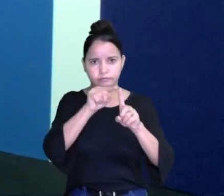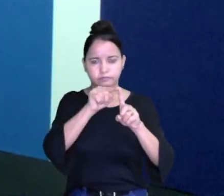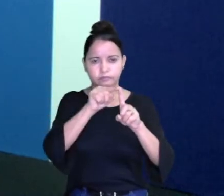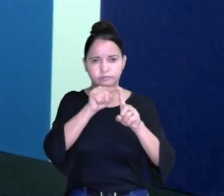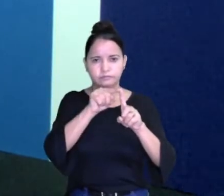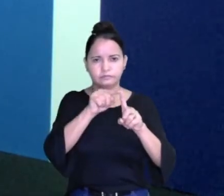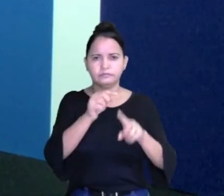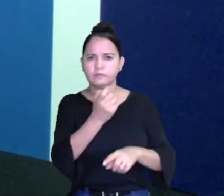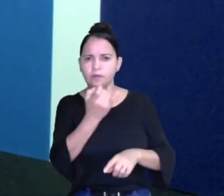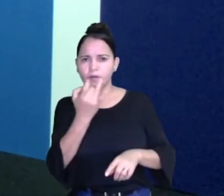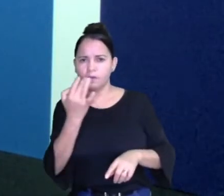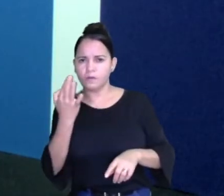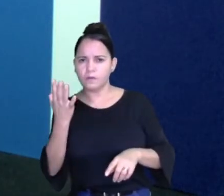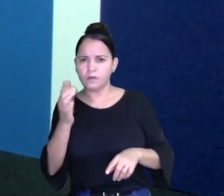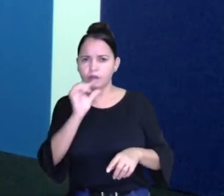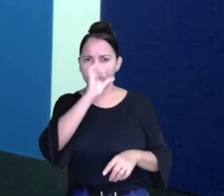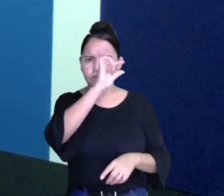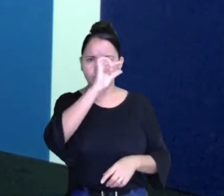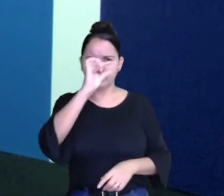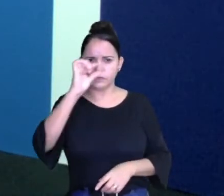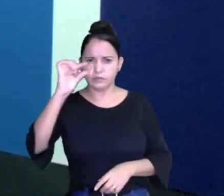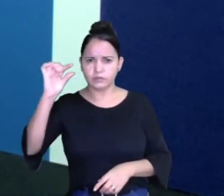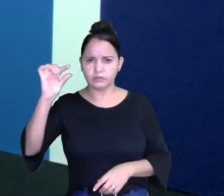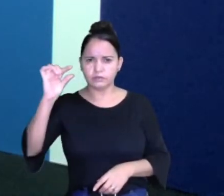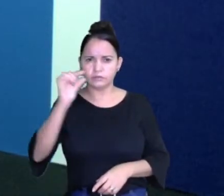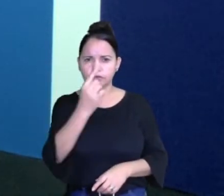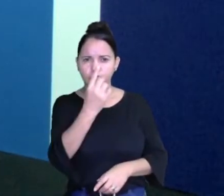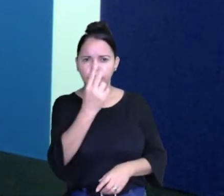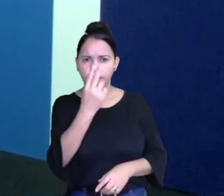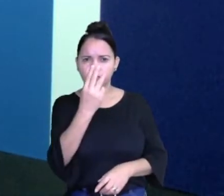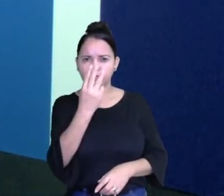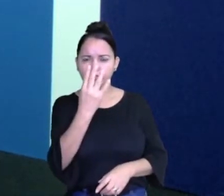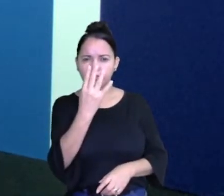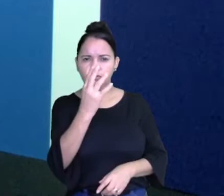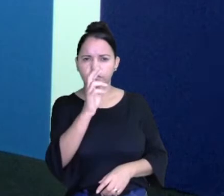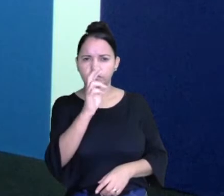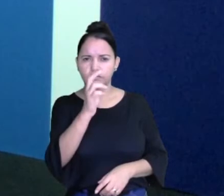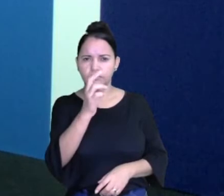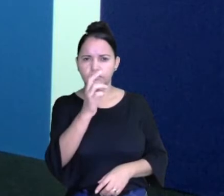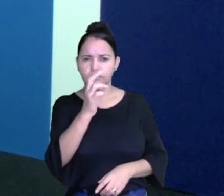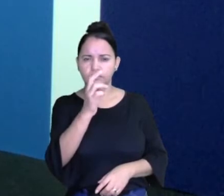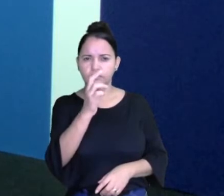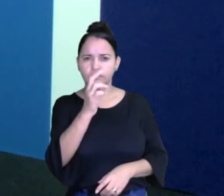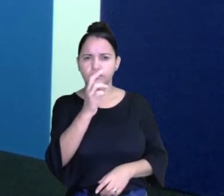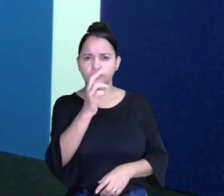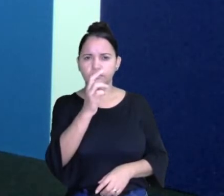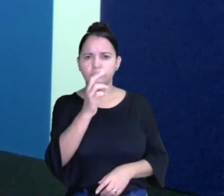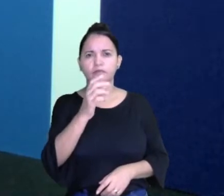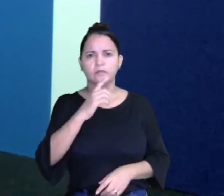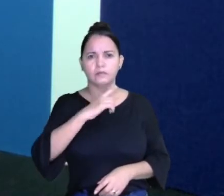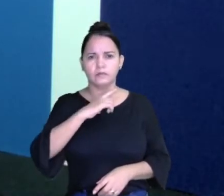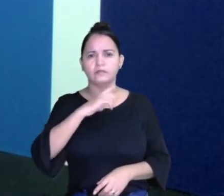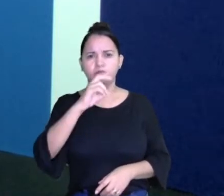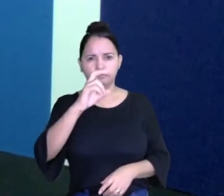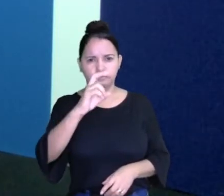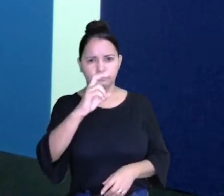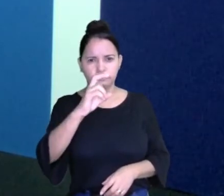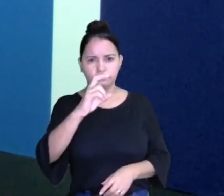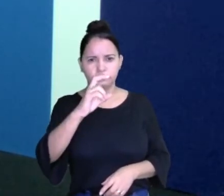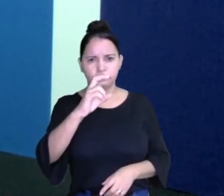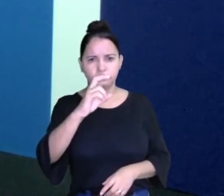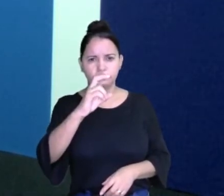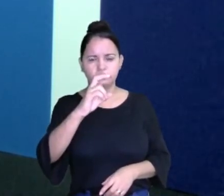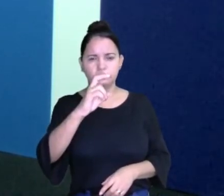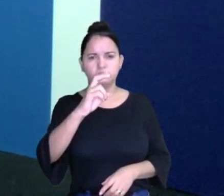que já vem divididinho na barra de chocolate, 1, 2, 3, 4, 5. Lembra lá, ó, 5